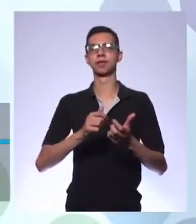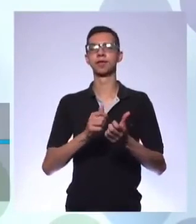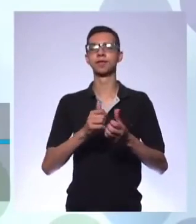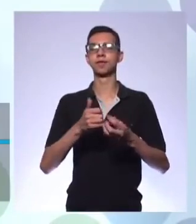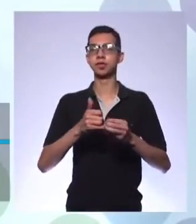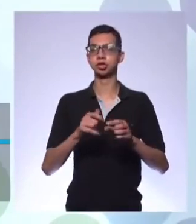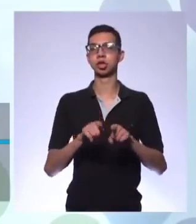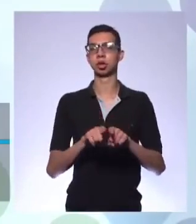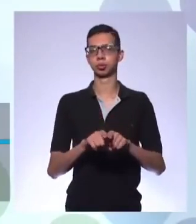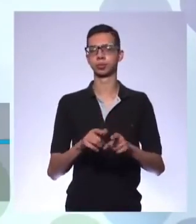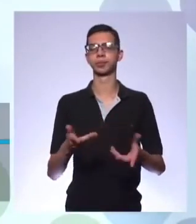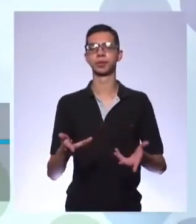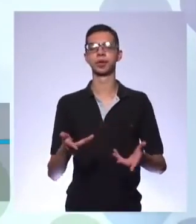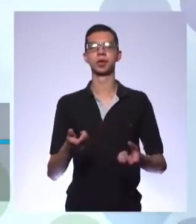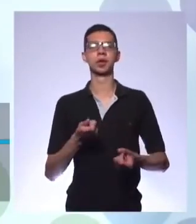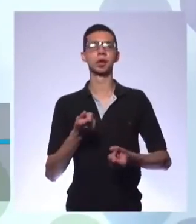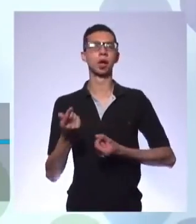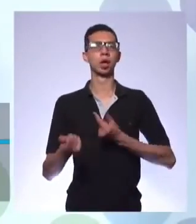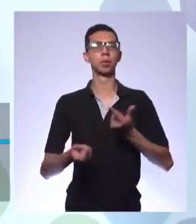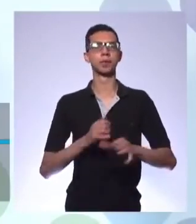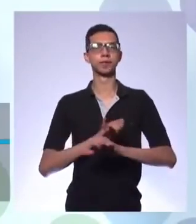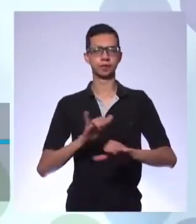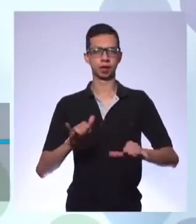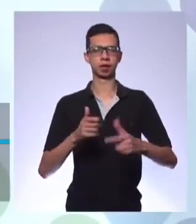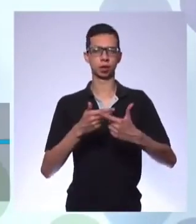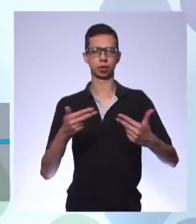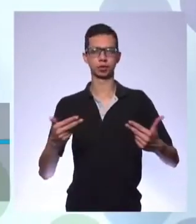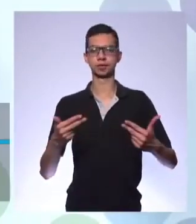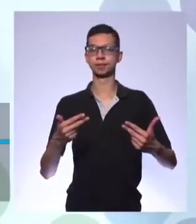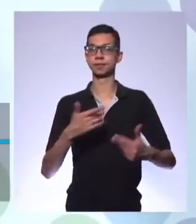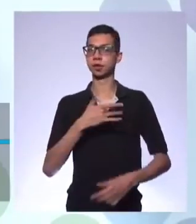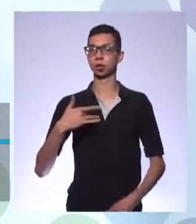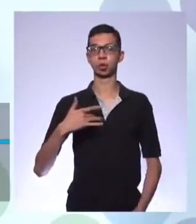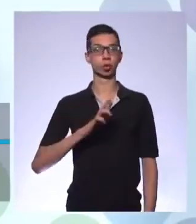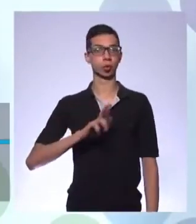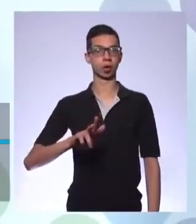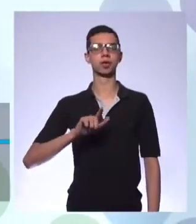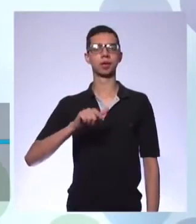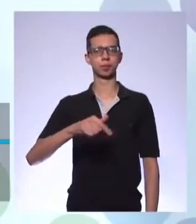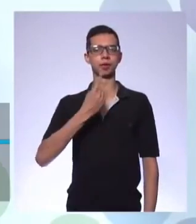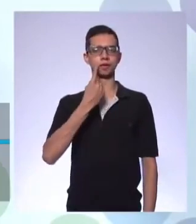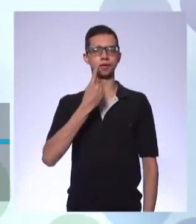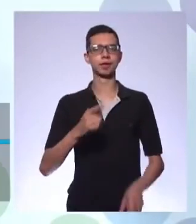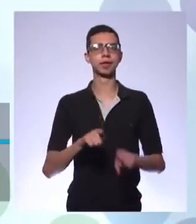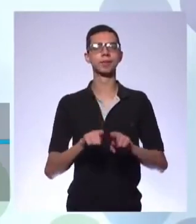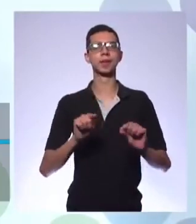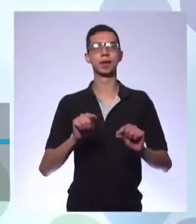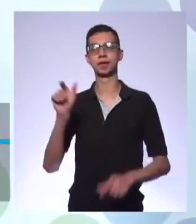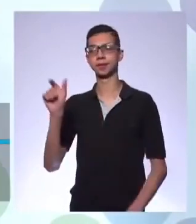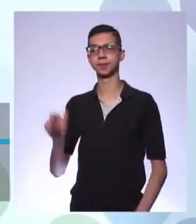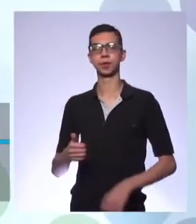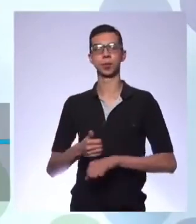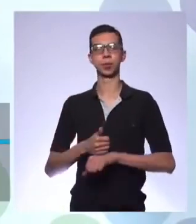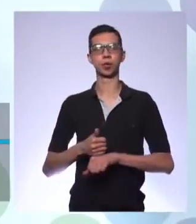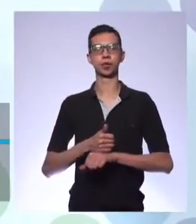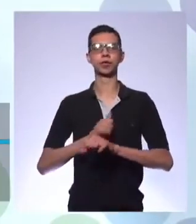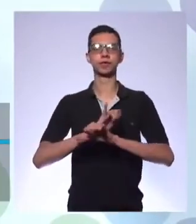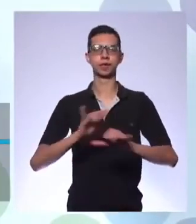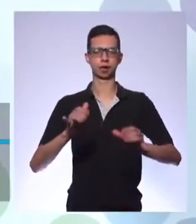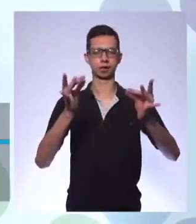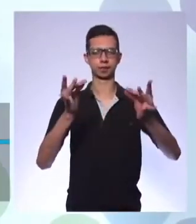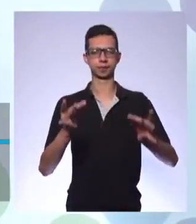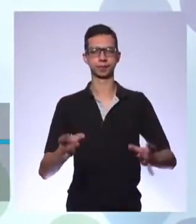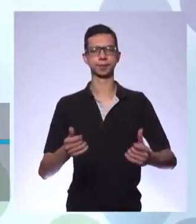bom? Já já vai haver essa discussão. A gente tem uma especialista aqui que vai falar sobre isso, né? Tá bom? Então,